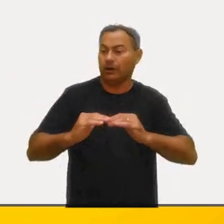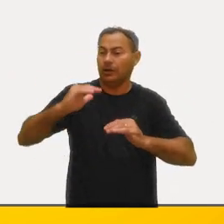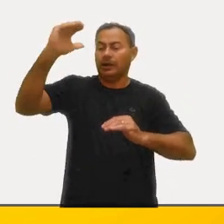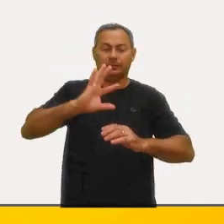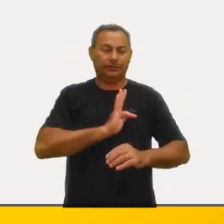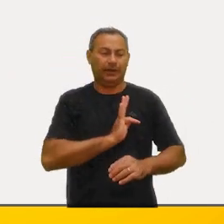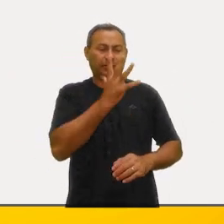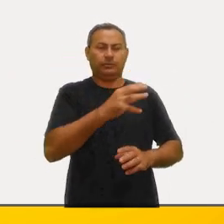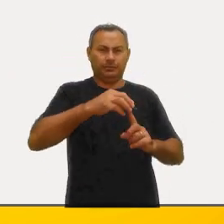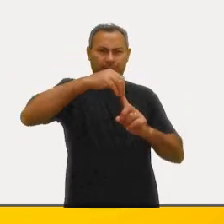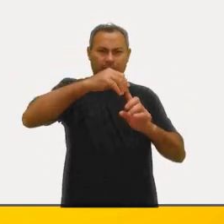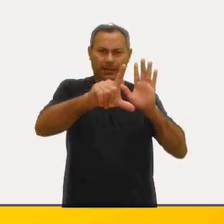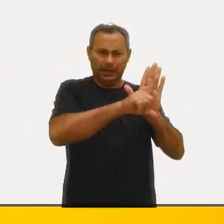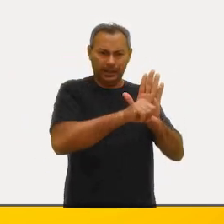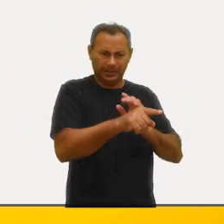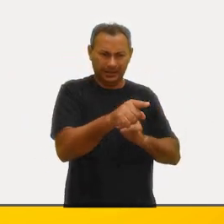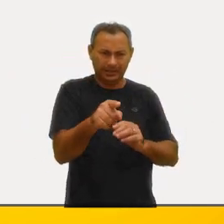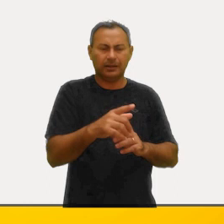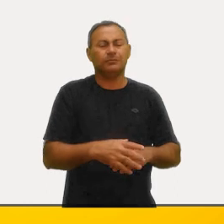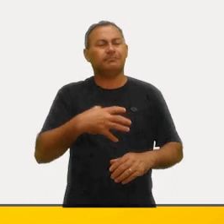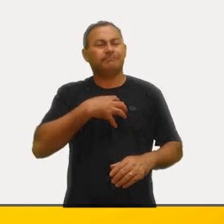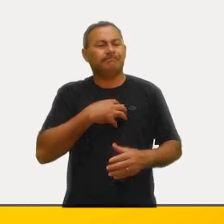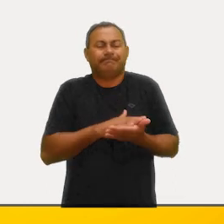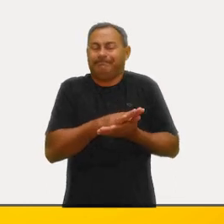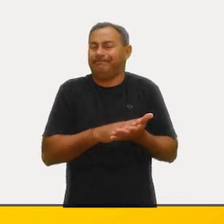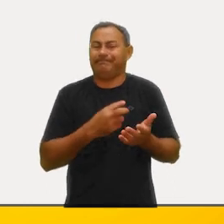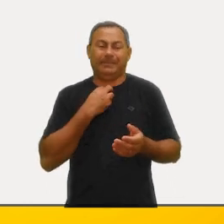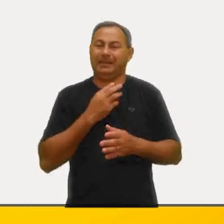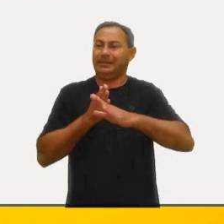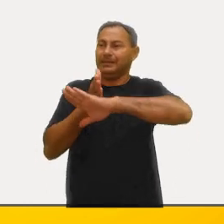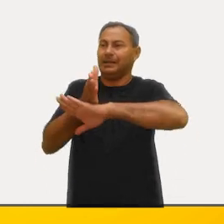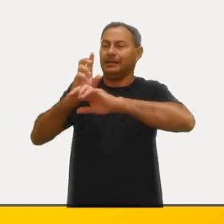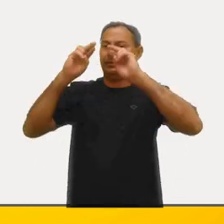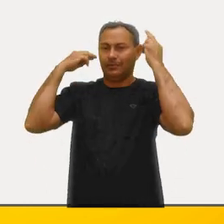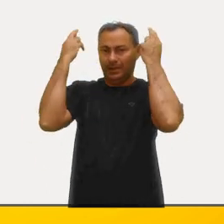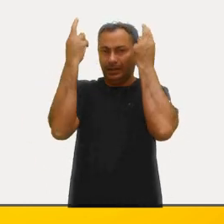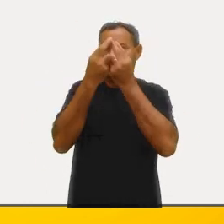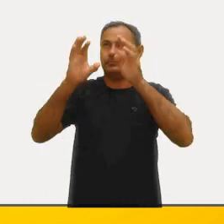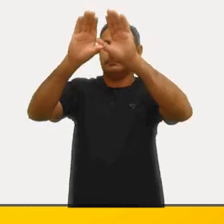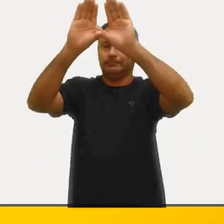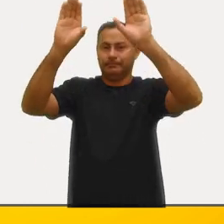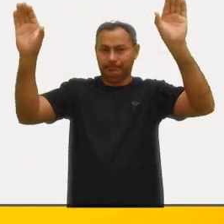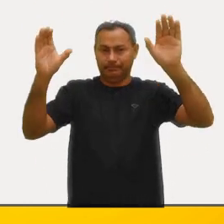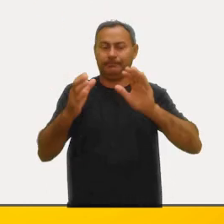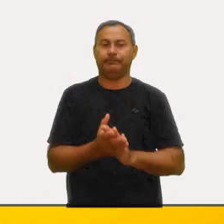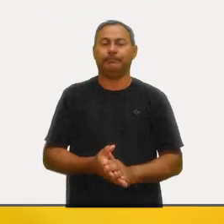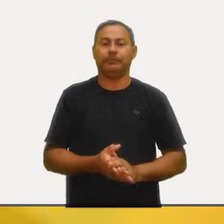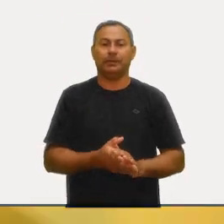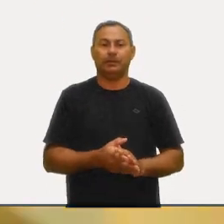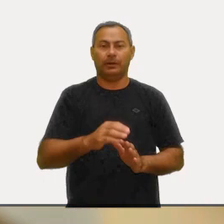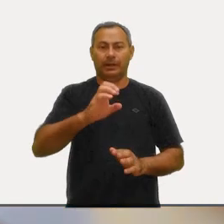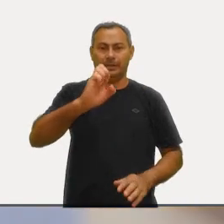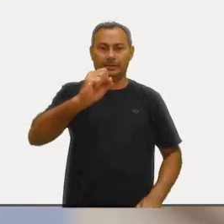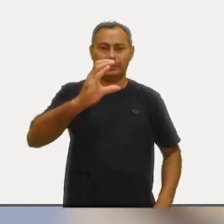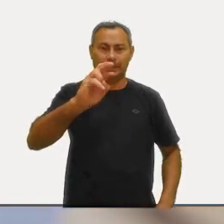muito superior à dos fariseus e mestres da lei, de modo nenhum entrarão no reino dos céus.